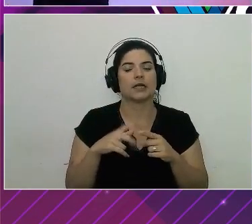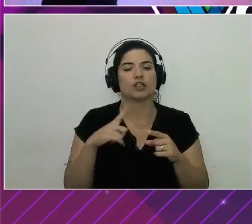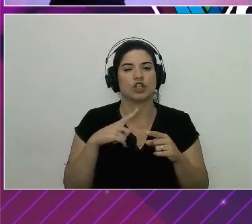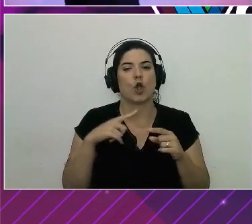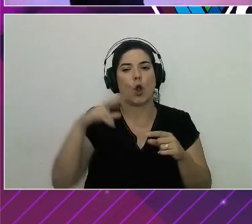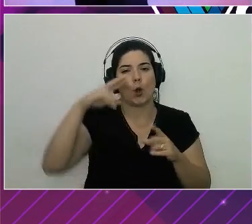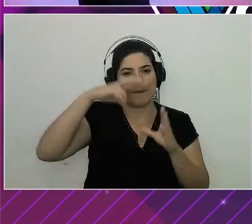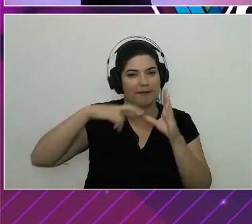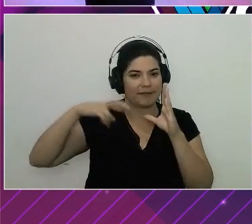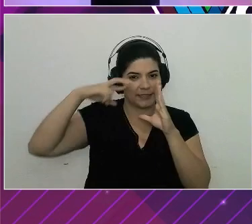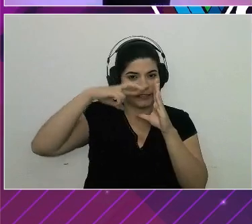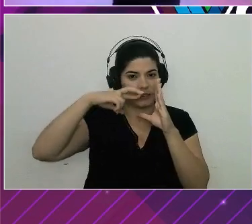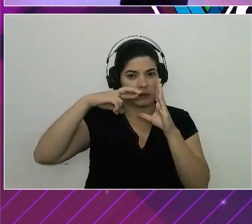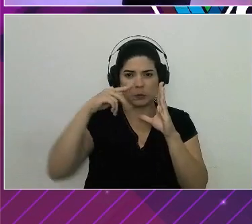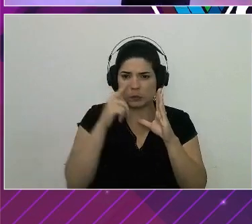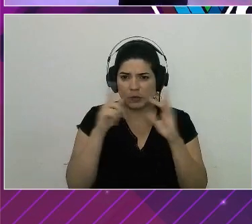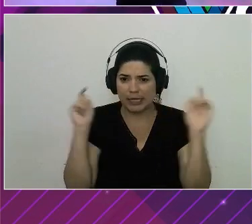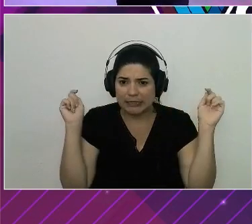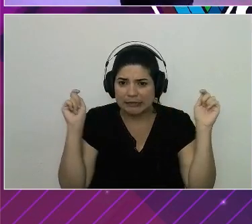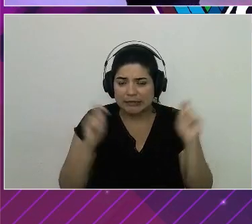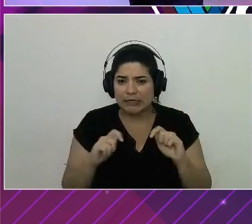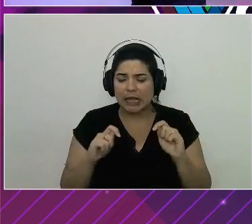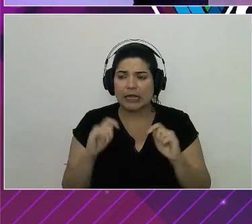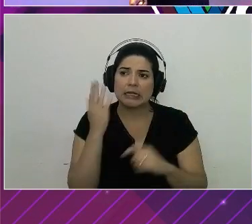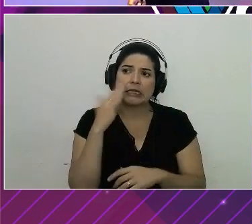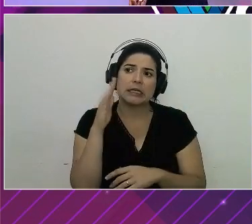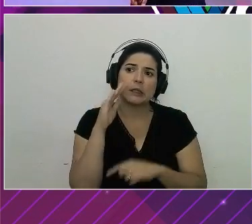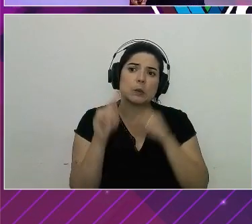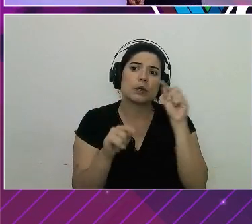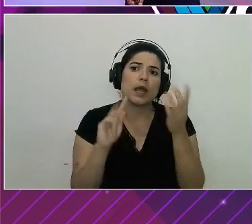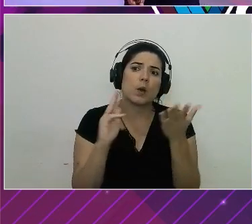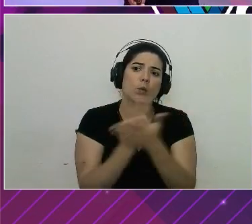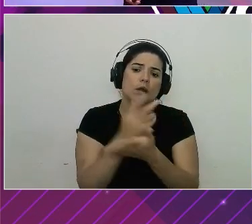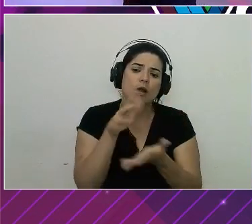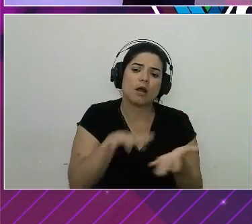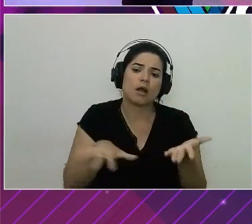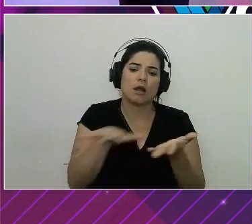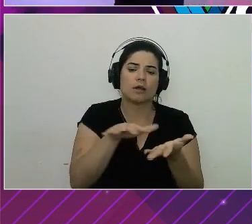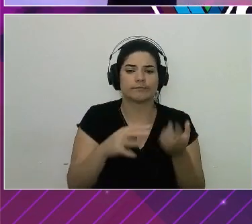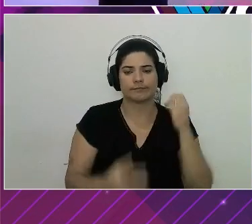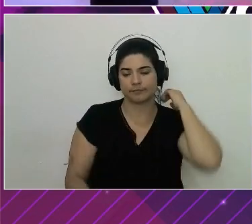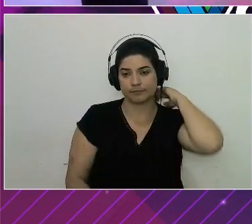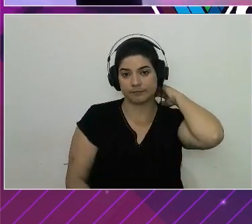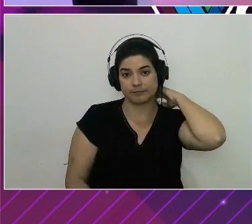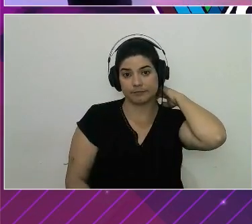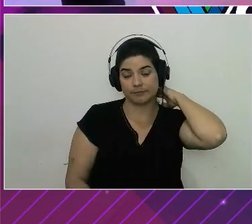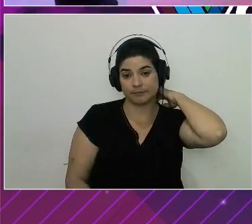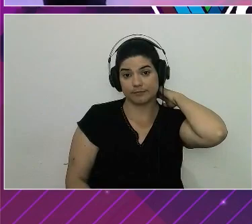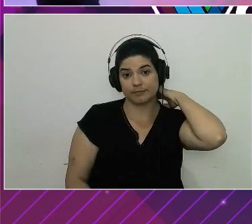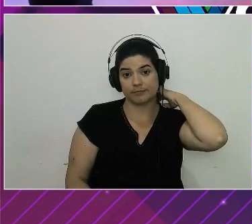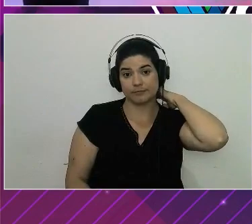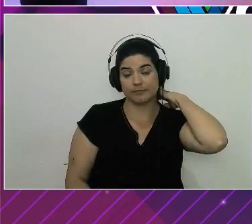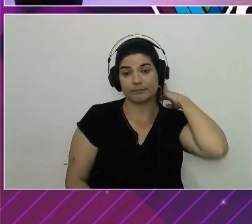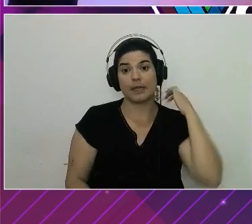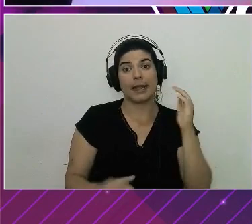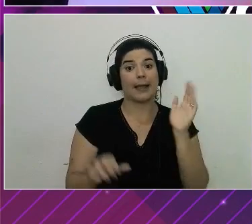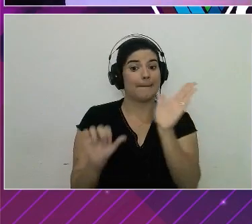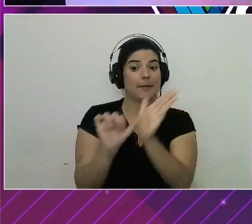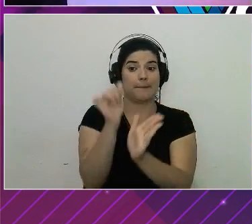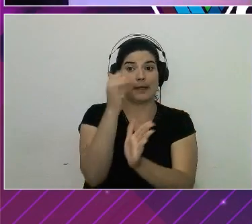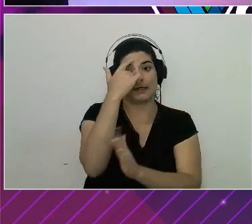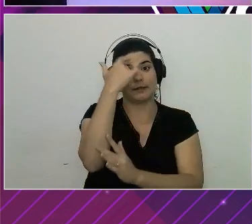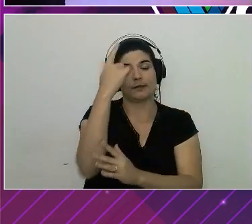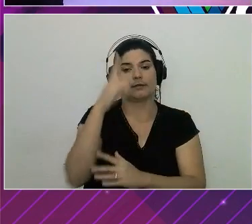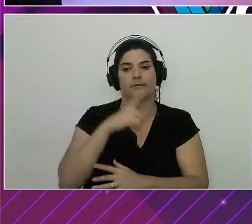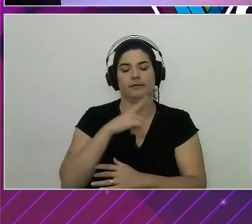consigo começar a entender o que está acontecendo nesse ambiente? Deixa eu ver. Então, essa vai ser a primeira ideia. A ideia de